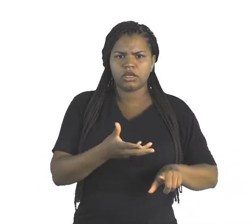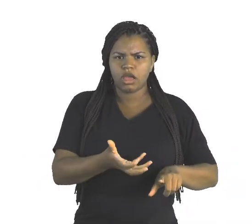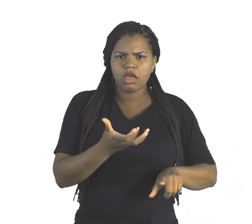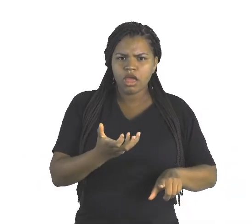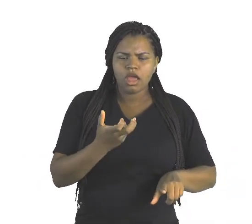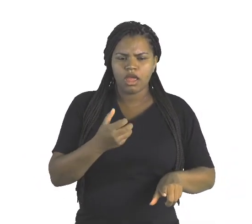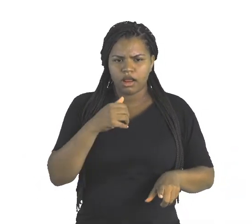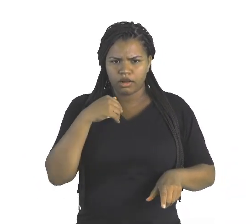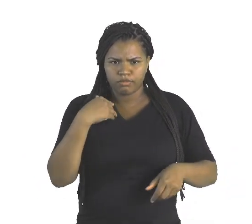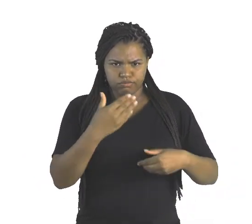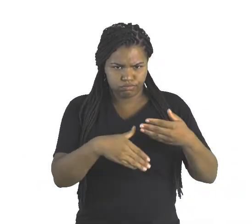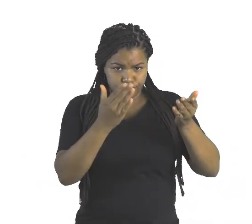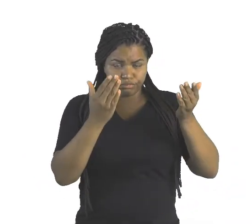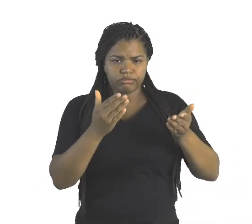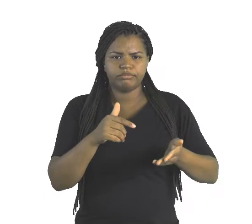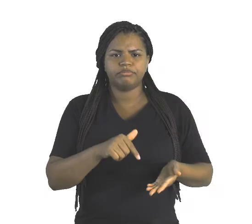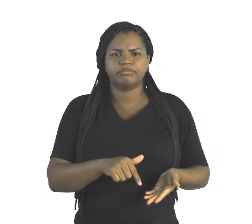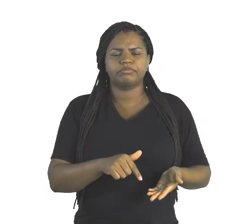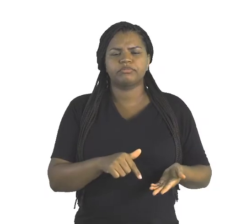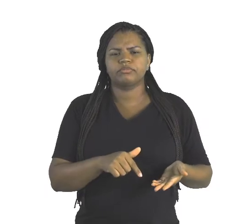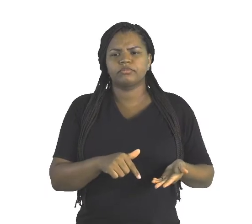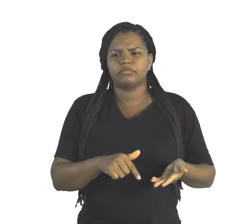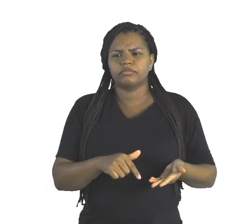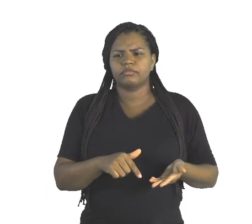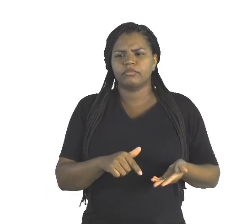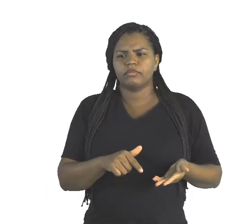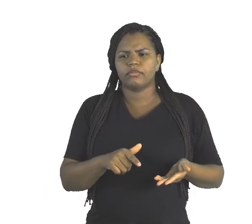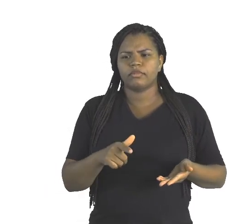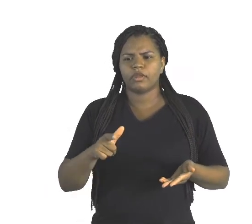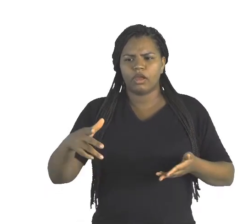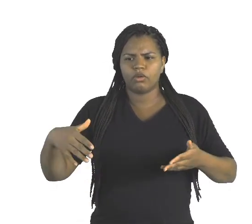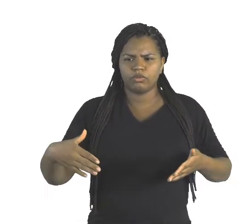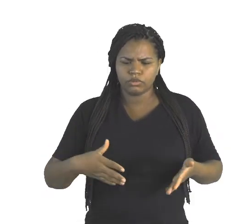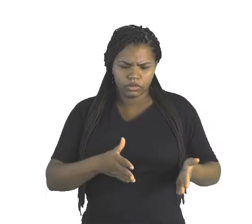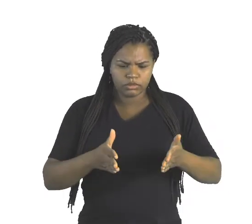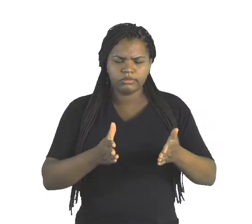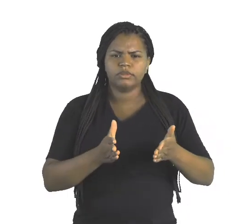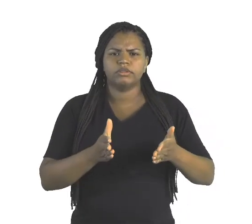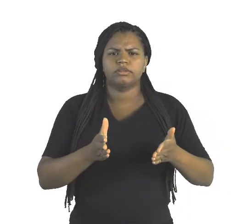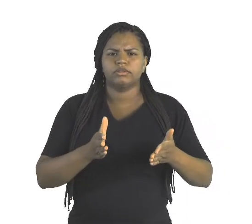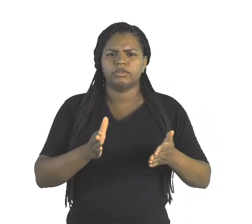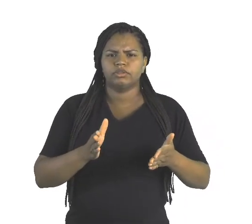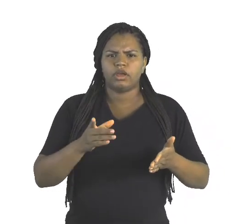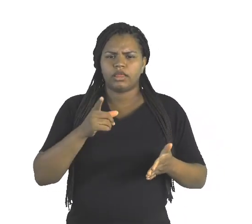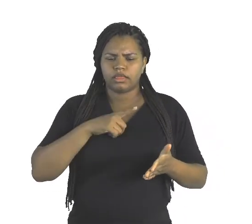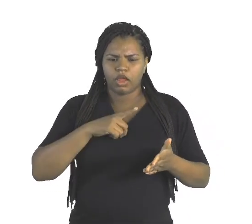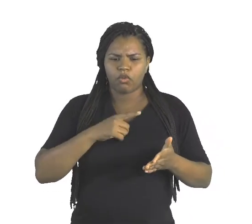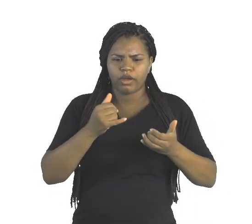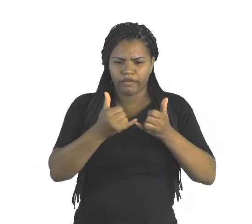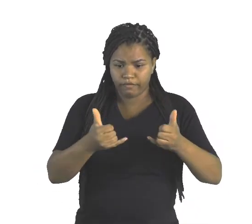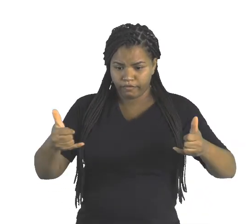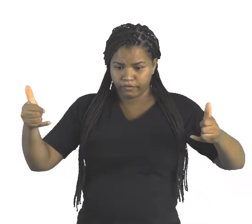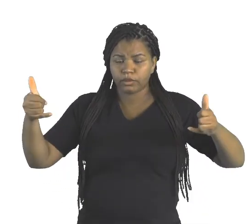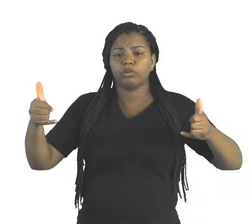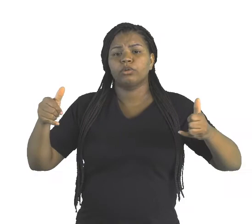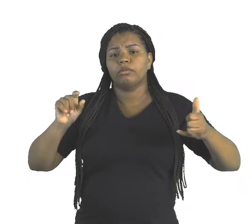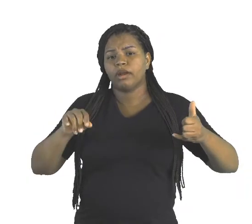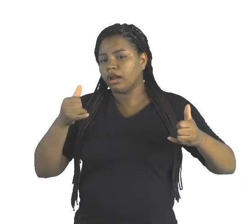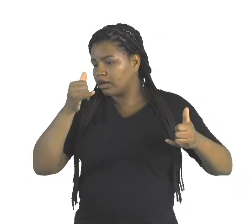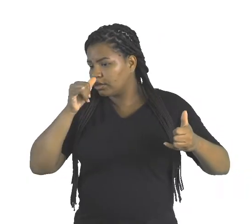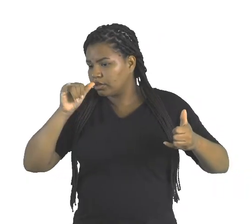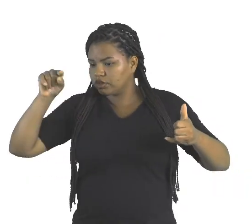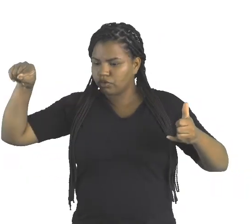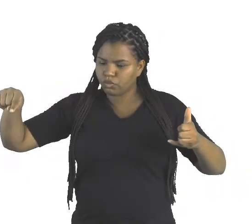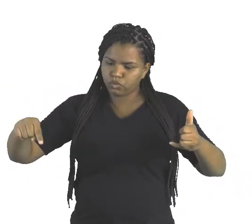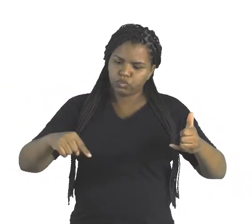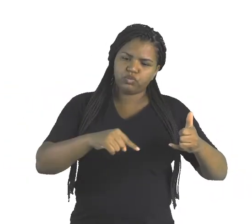funcionamento. E um caminho estabelecido, pessoal, que ele é estabelecido pelo quê? Por fios para que a energia elétrica seja